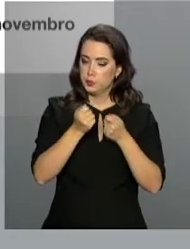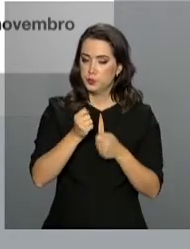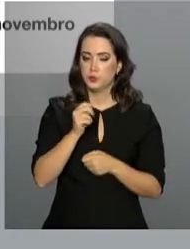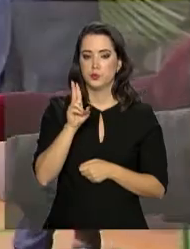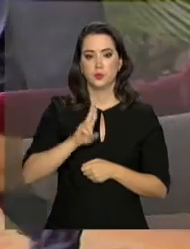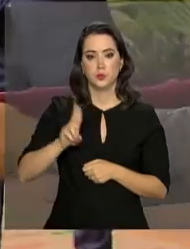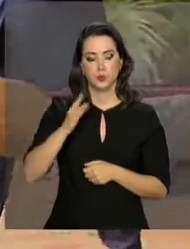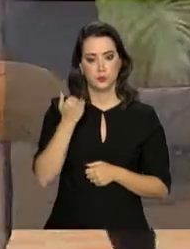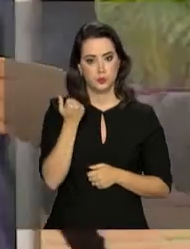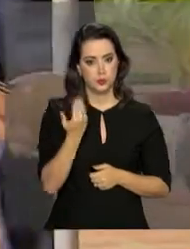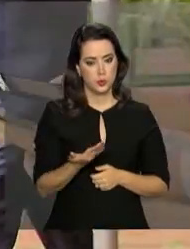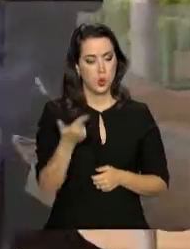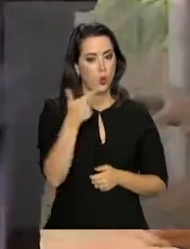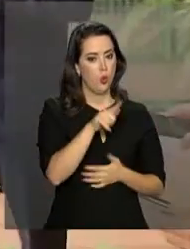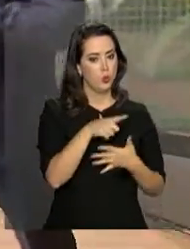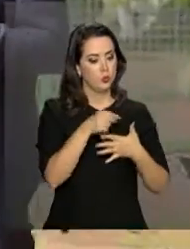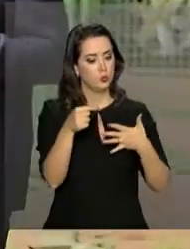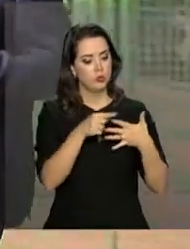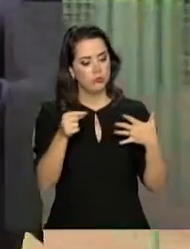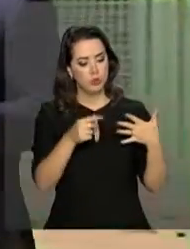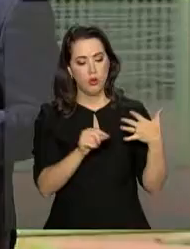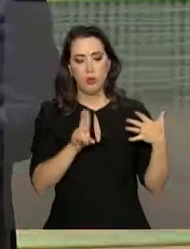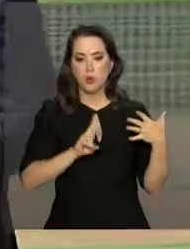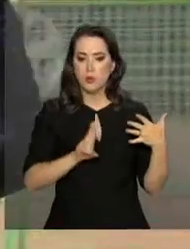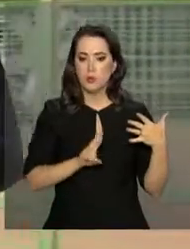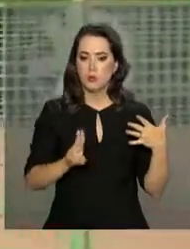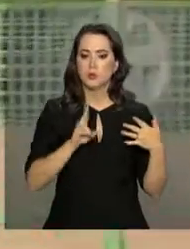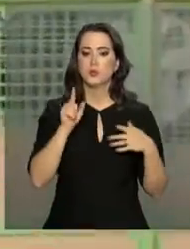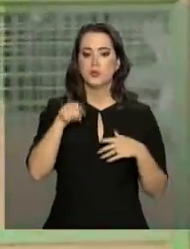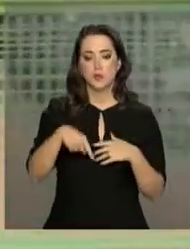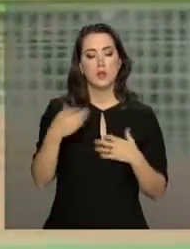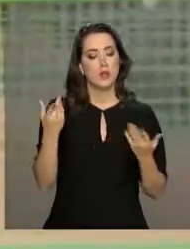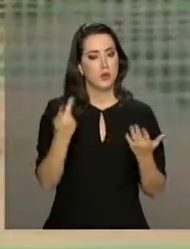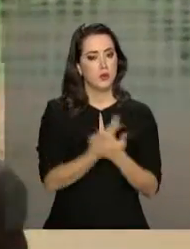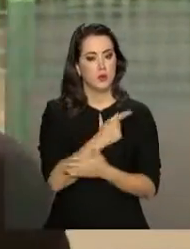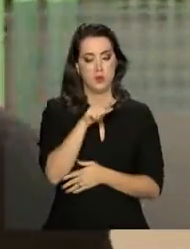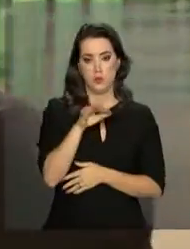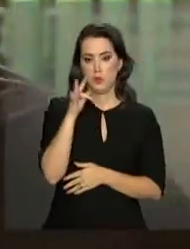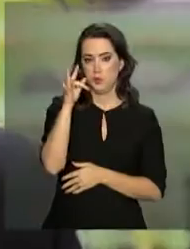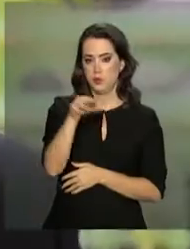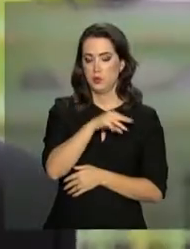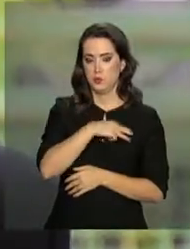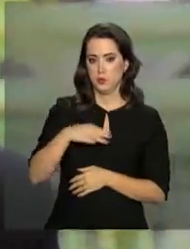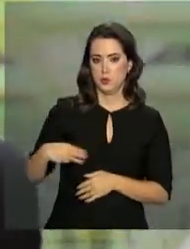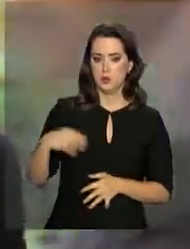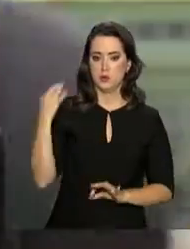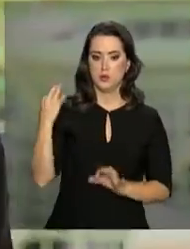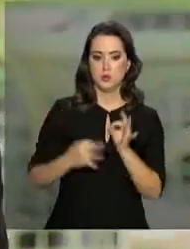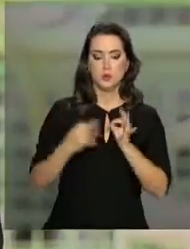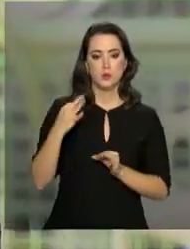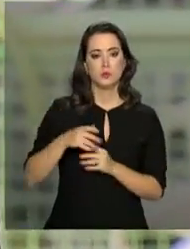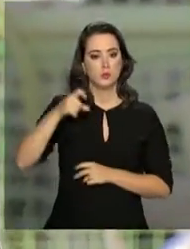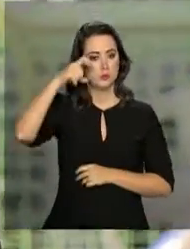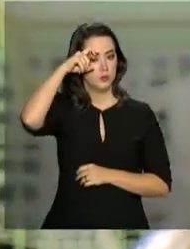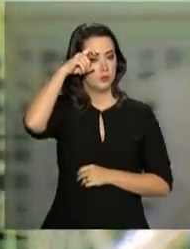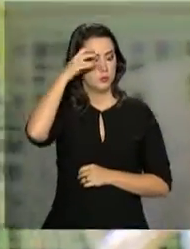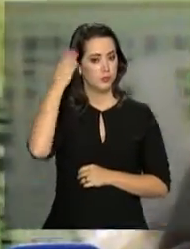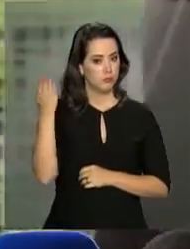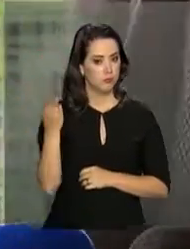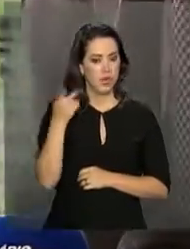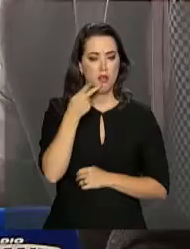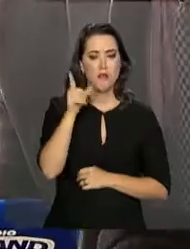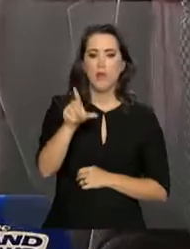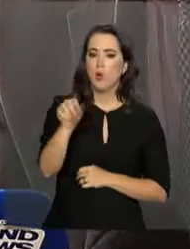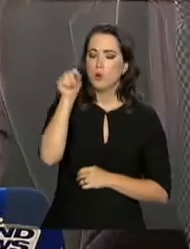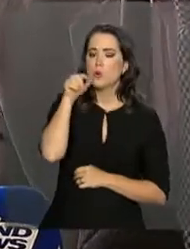União outras indicações para ocupar o novo governo foram feitas pelo futuro Ministro da Justiça Sérgio moro moro